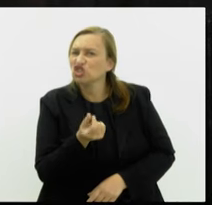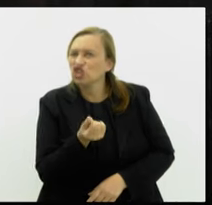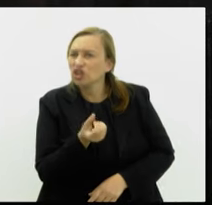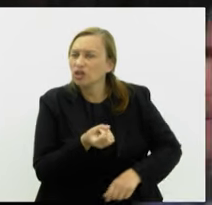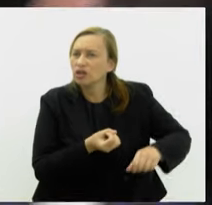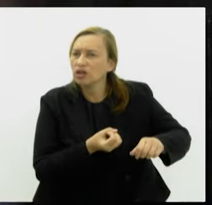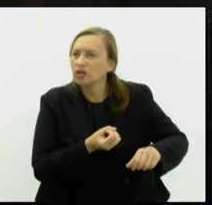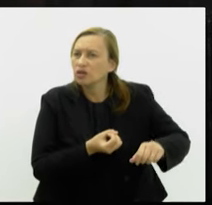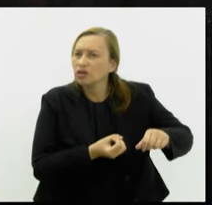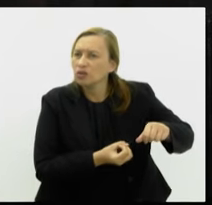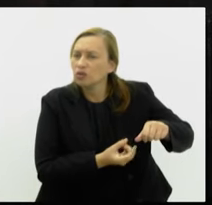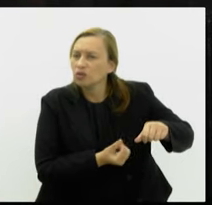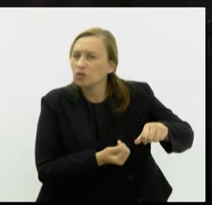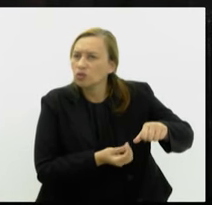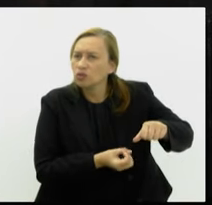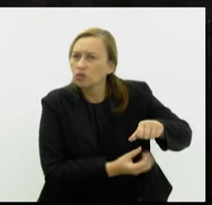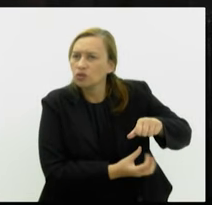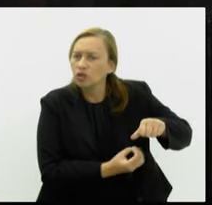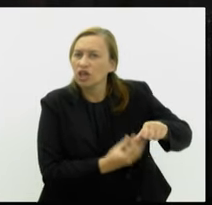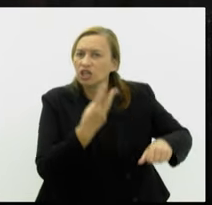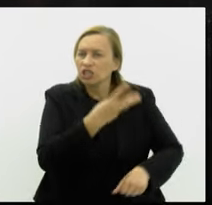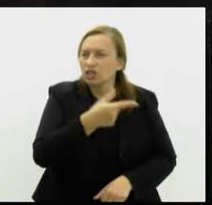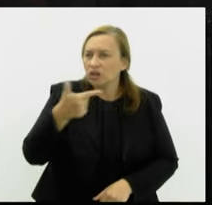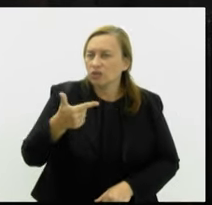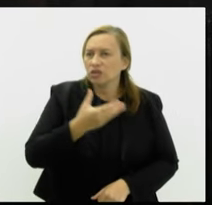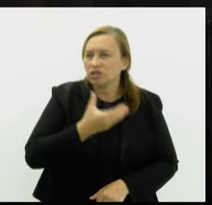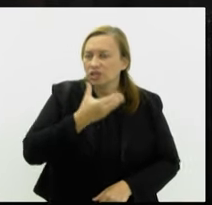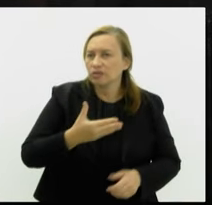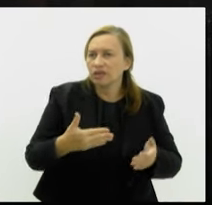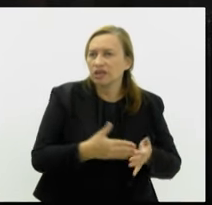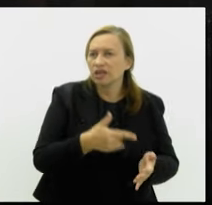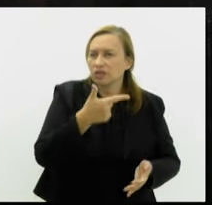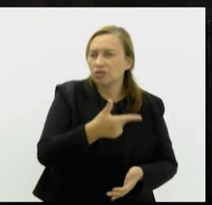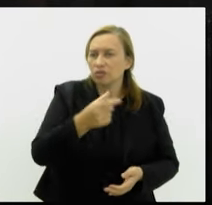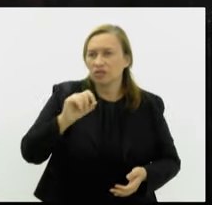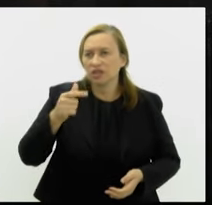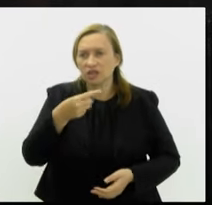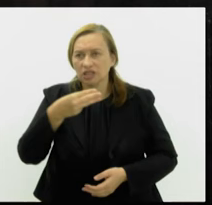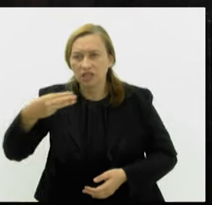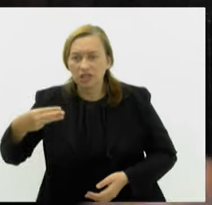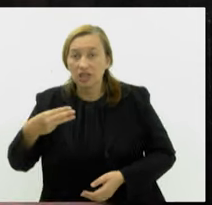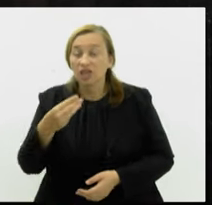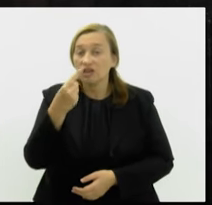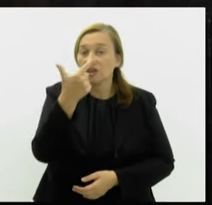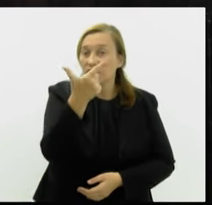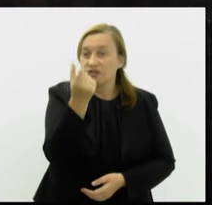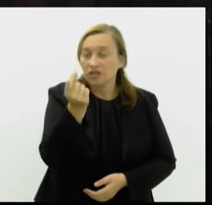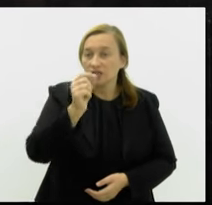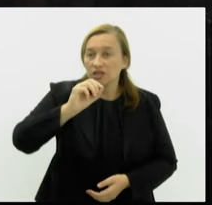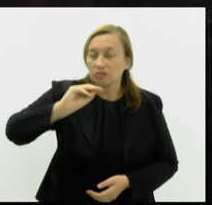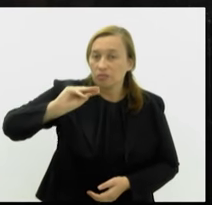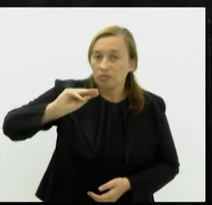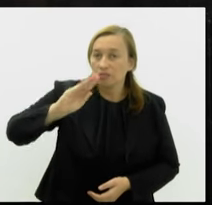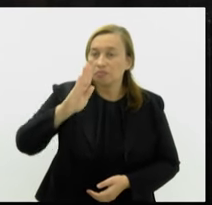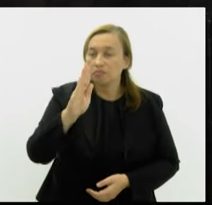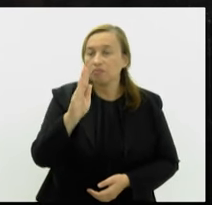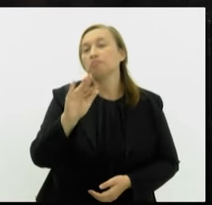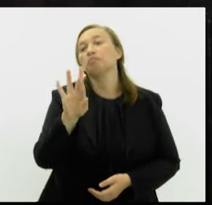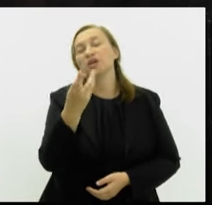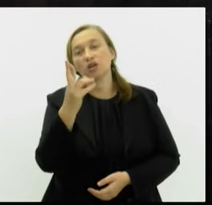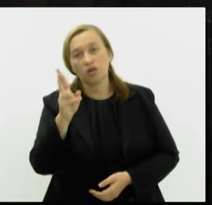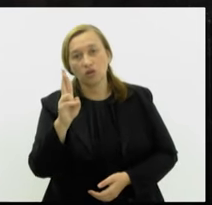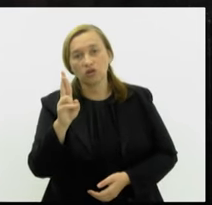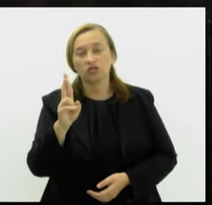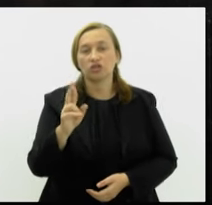31 de dezembro de 23? 20 bilhões de reais.